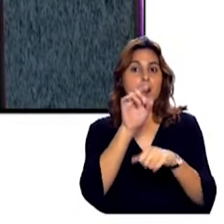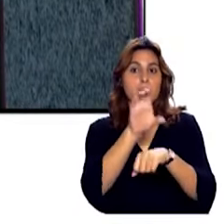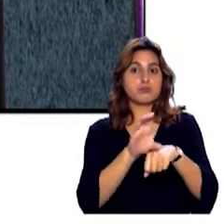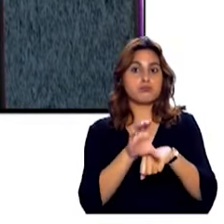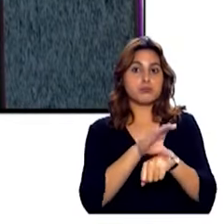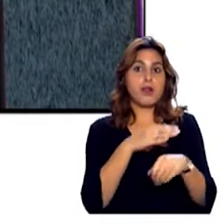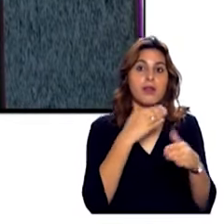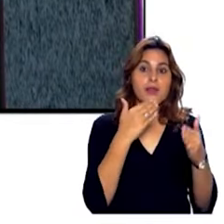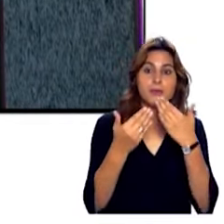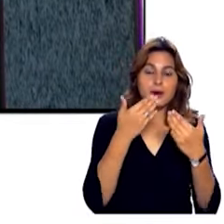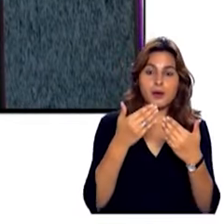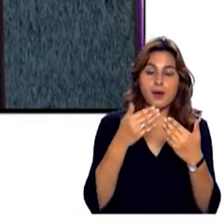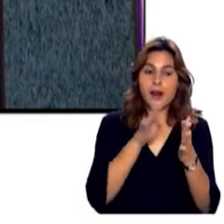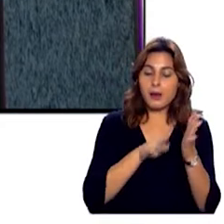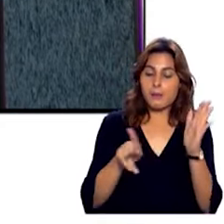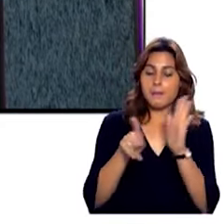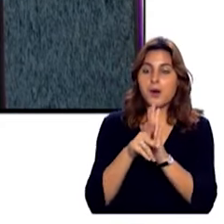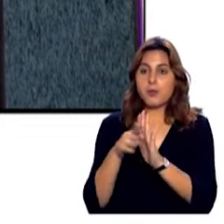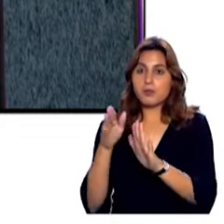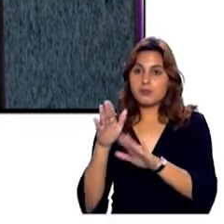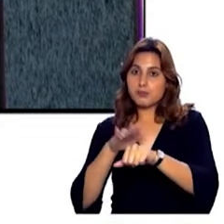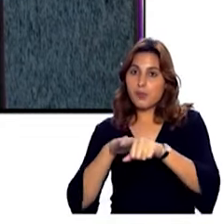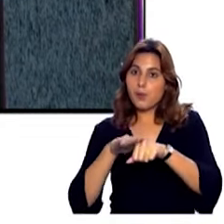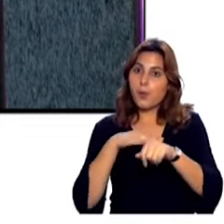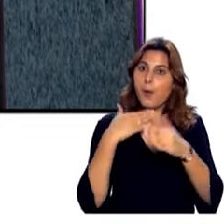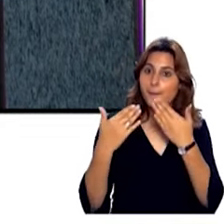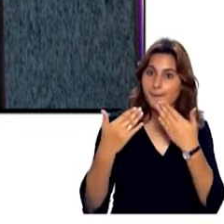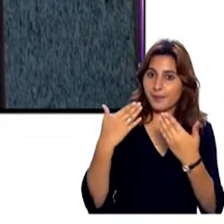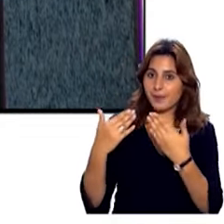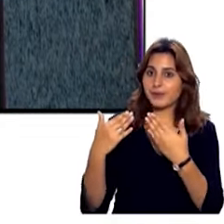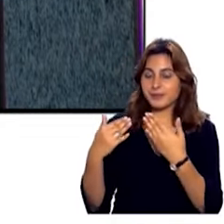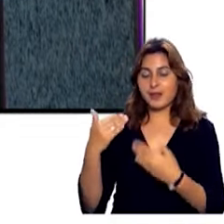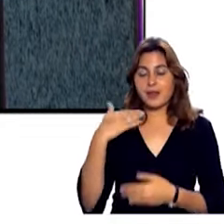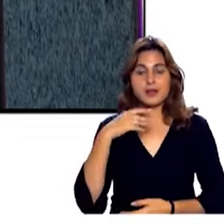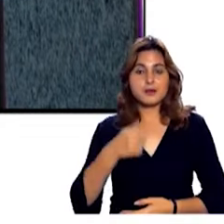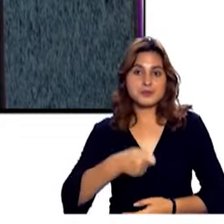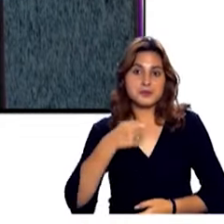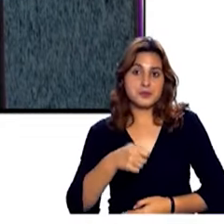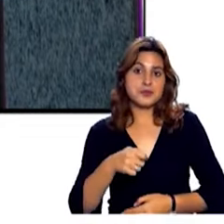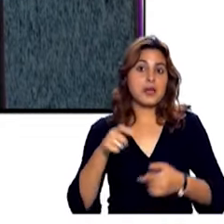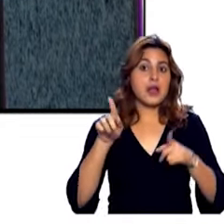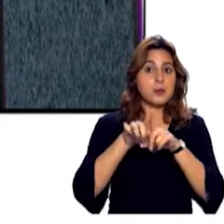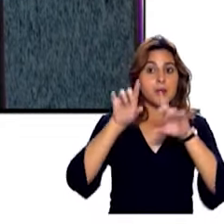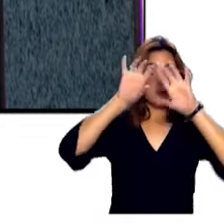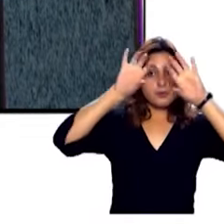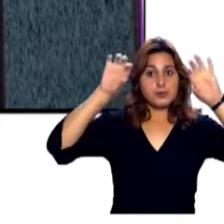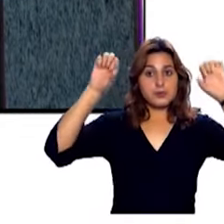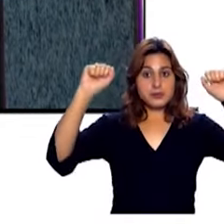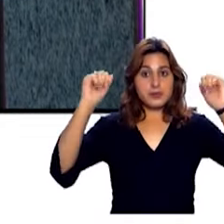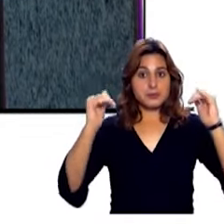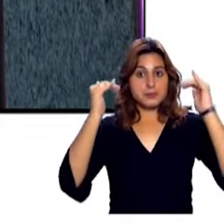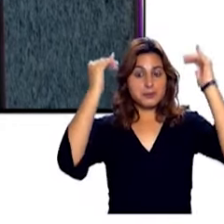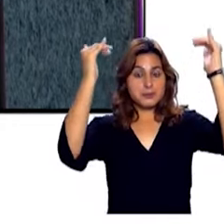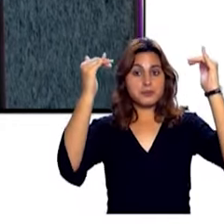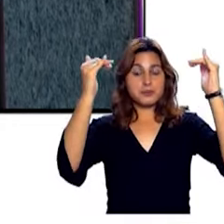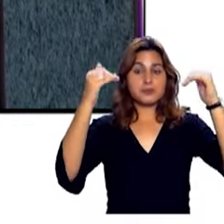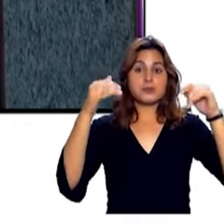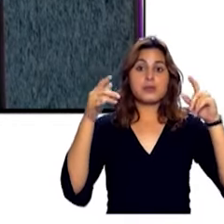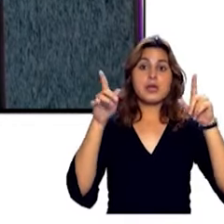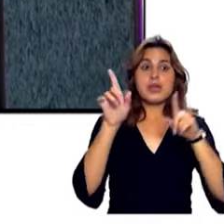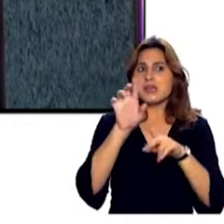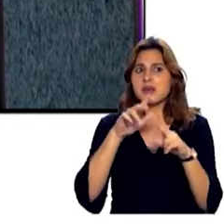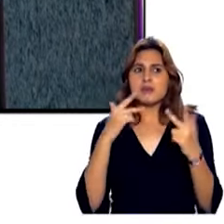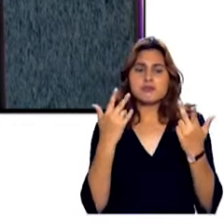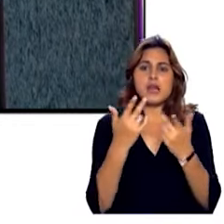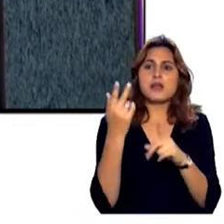fruto do debate realizado pelos juízes pelos tribunais e pelas várias sões da cassação